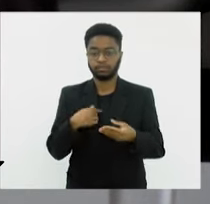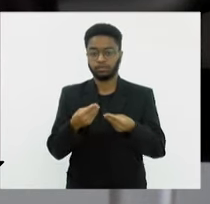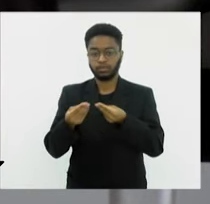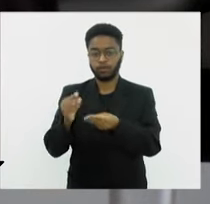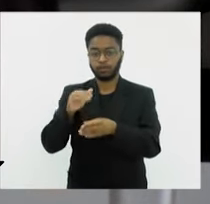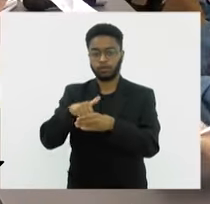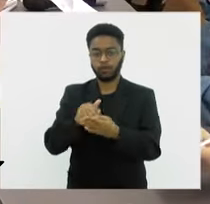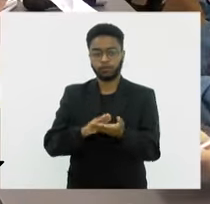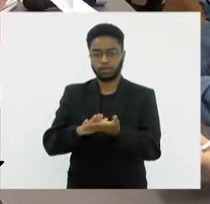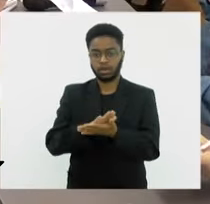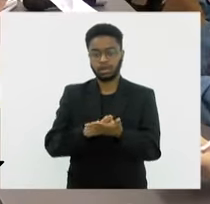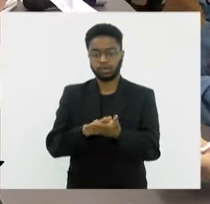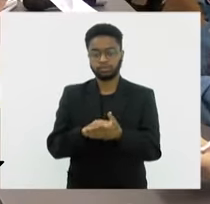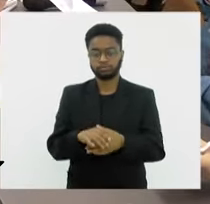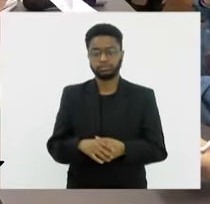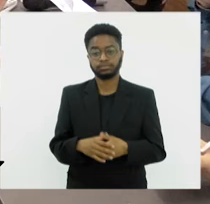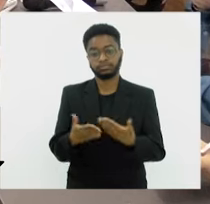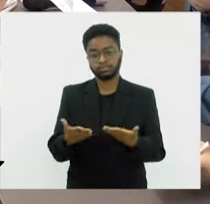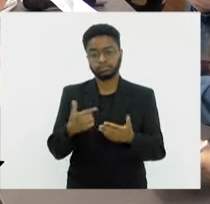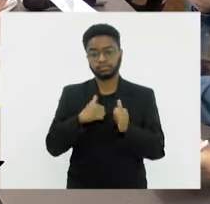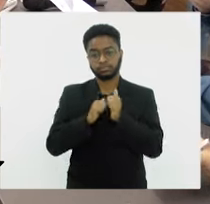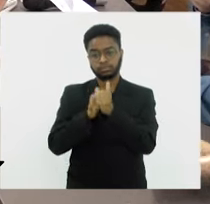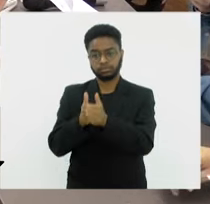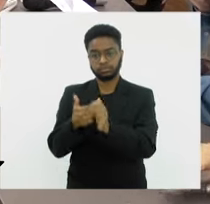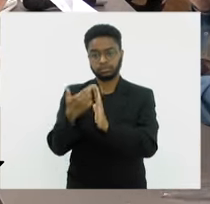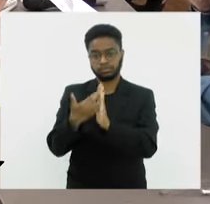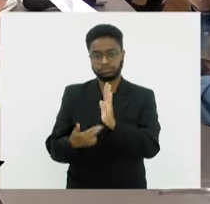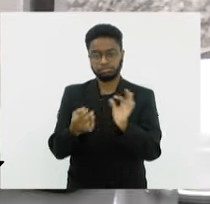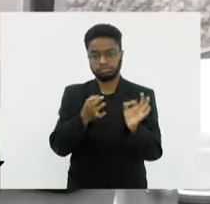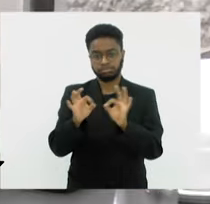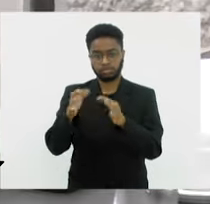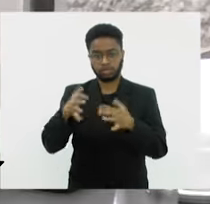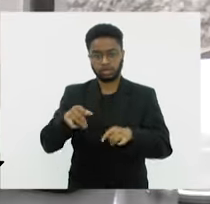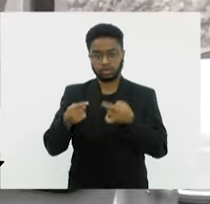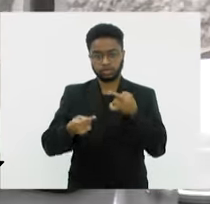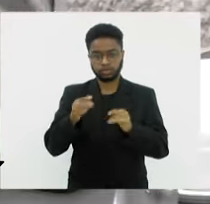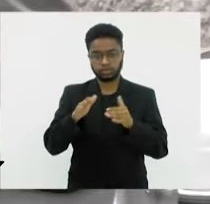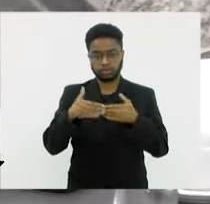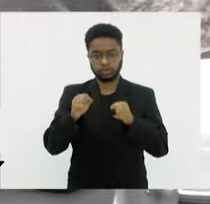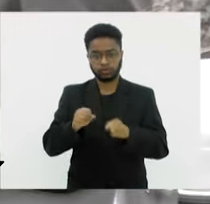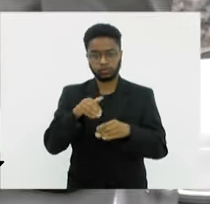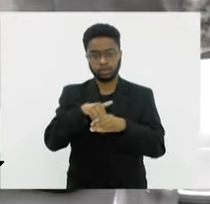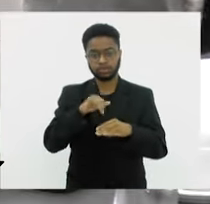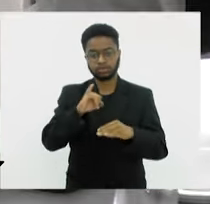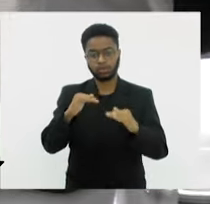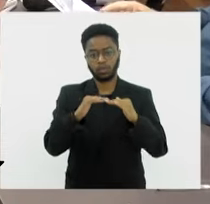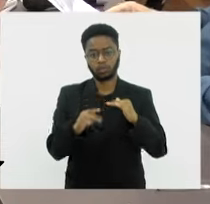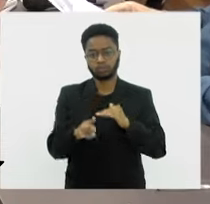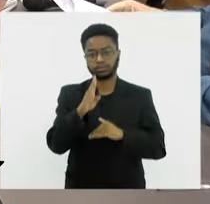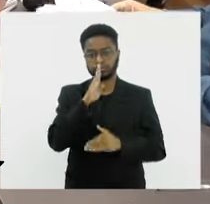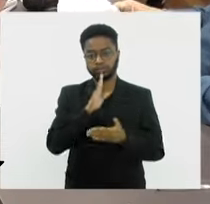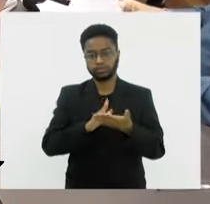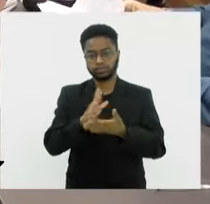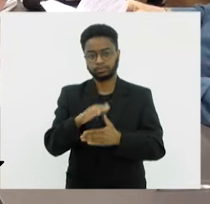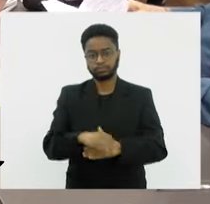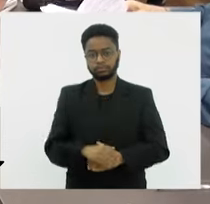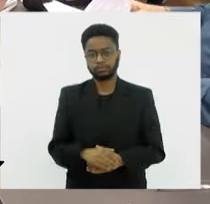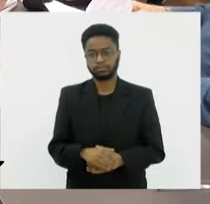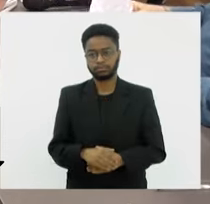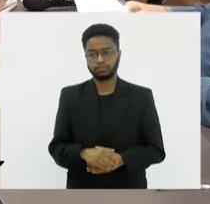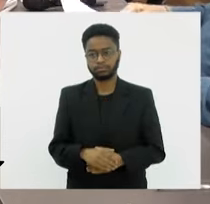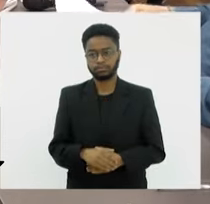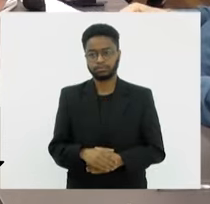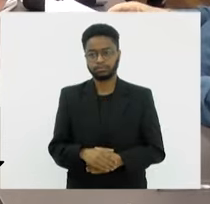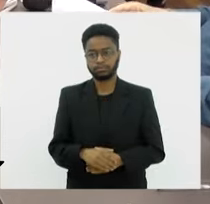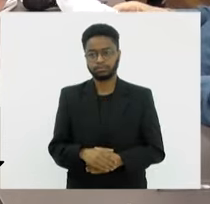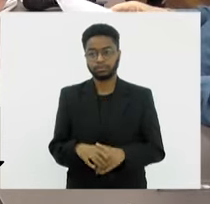voto, por via de consequência, acompanhando o relator. Não havendo quem queira discutir, encerrada a discussão e votação, senhores que aprovam, permaneçam como estão, aprovado. Presidente, antecipar